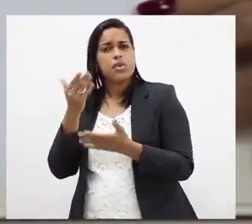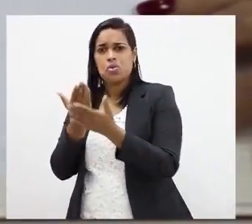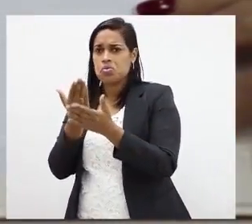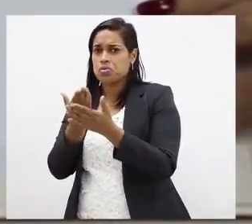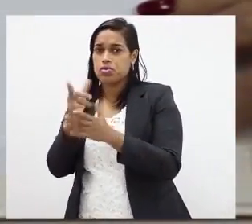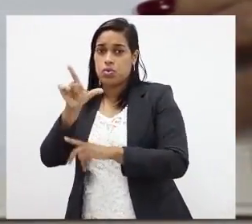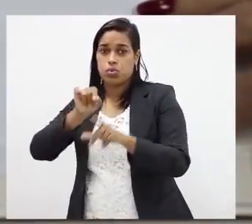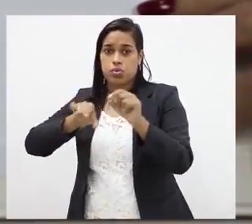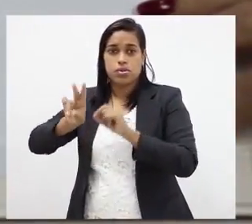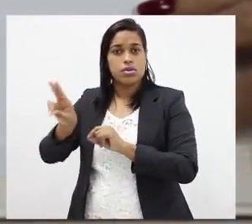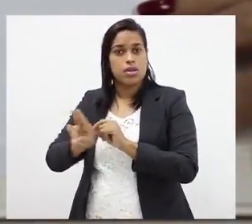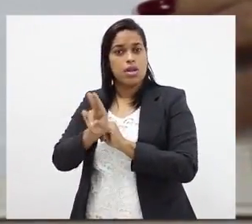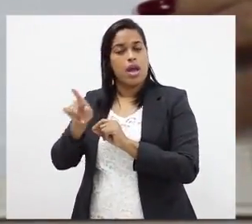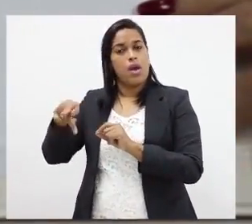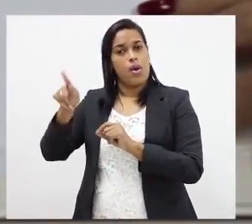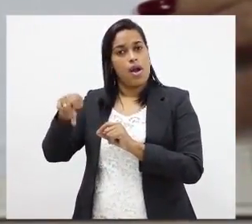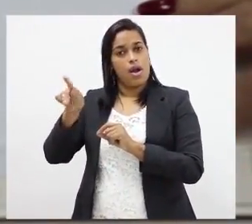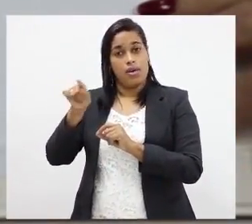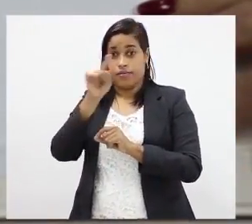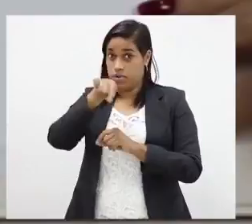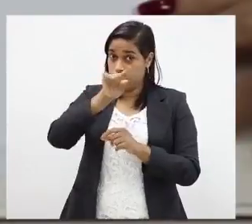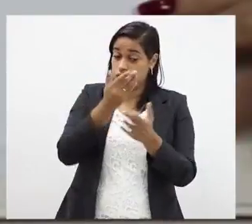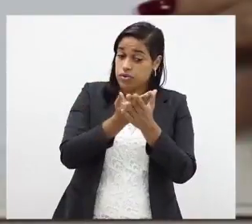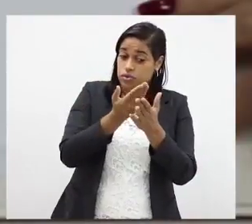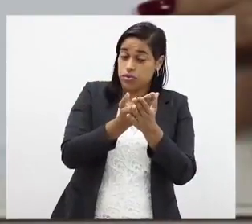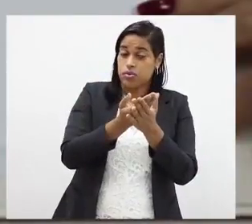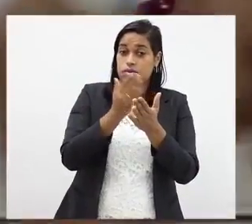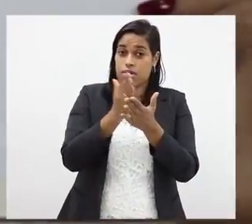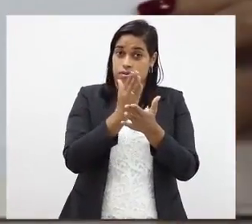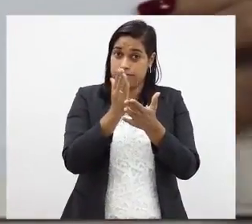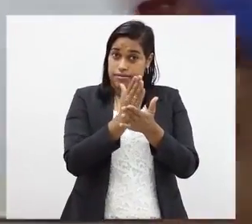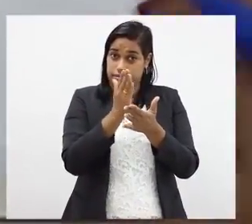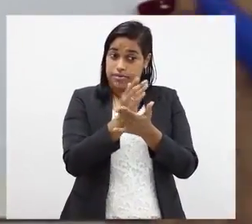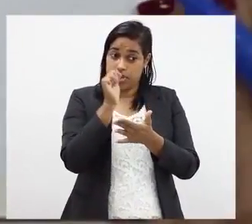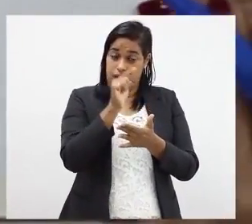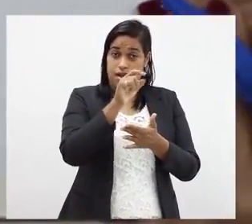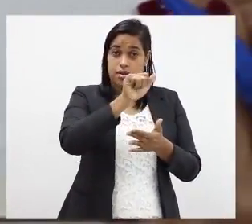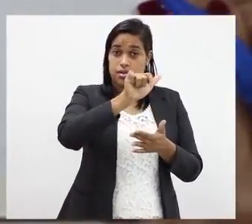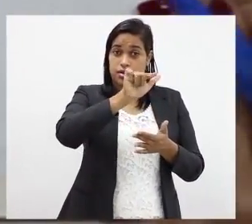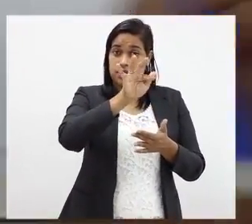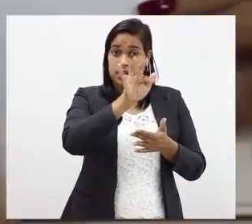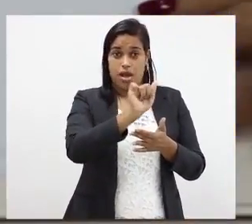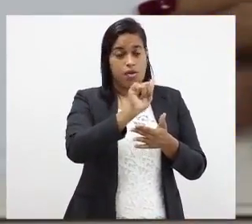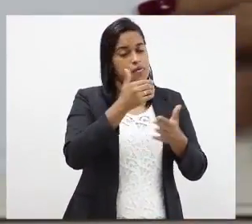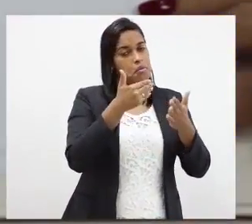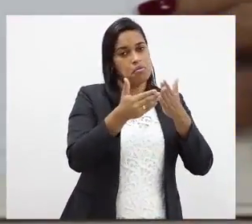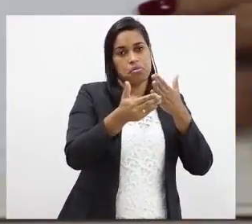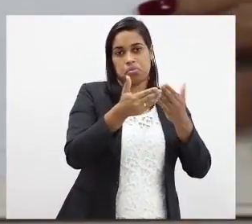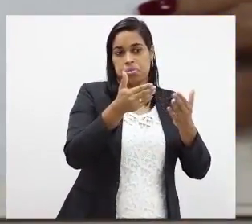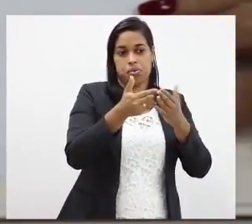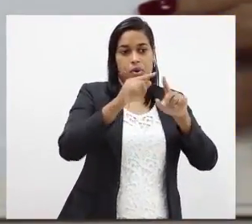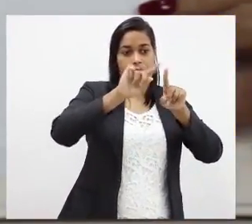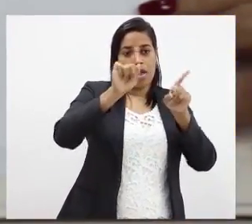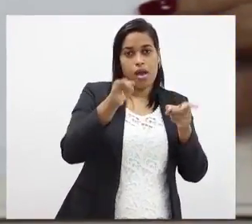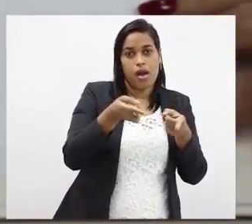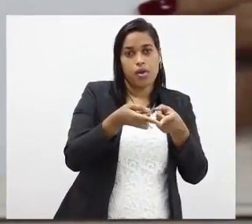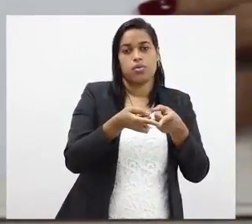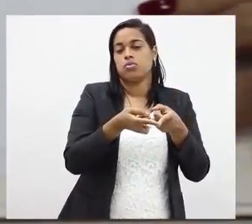no caderno. Então, esse alfa daqui, ele pode ser o ângulo que eu quiser, diferente de